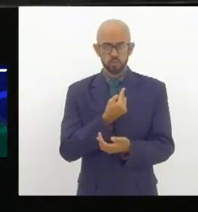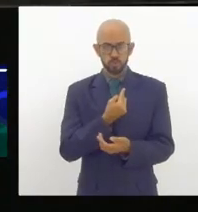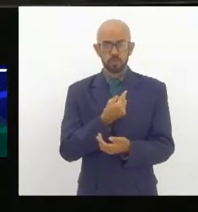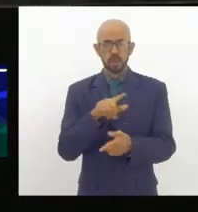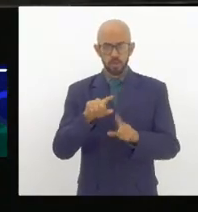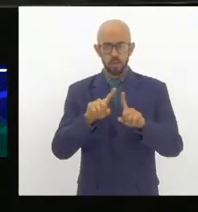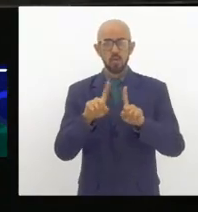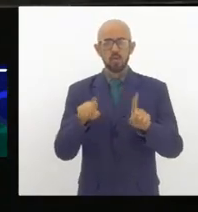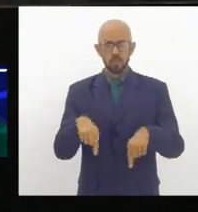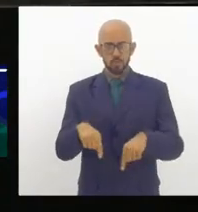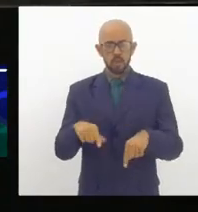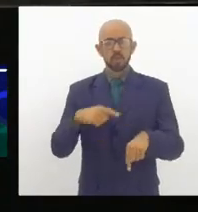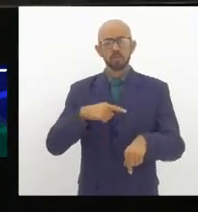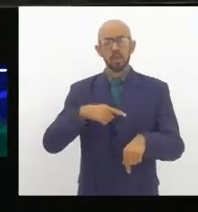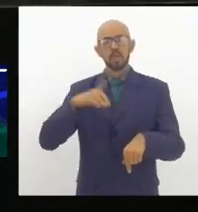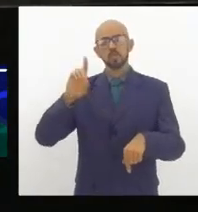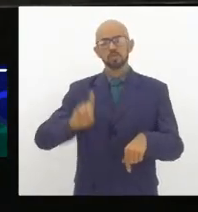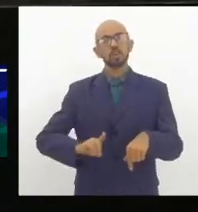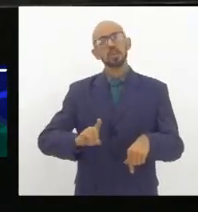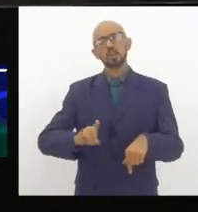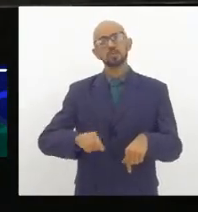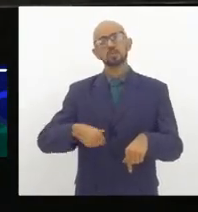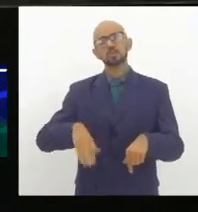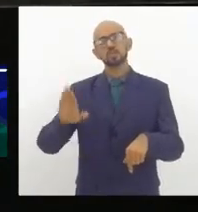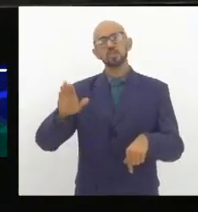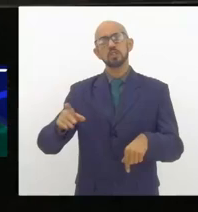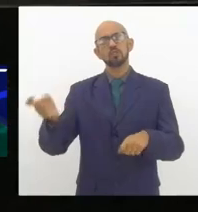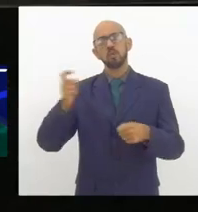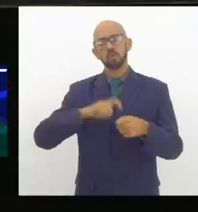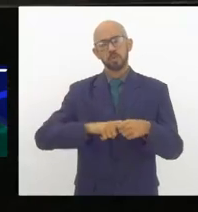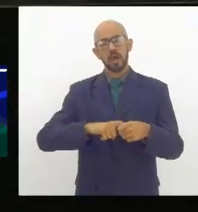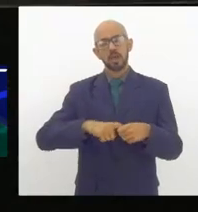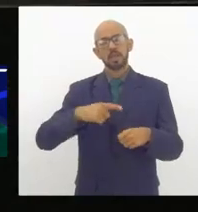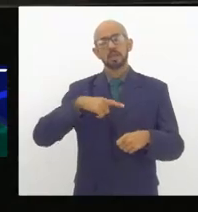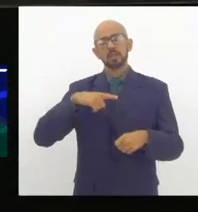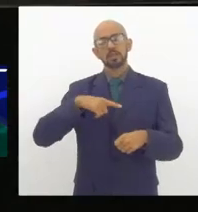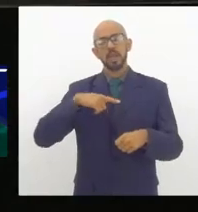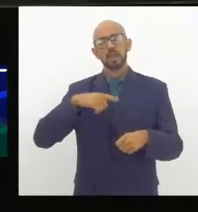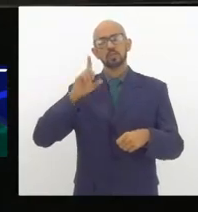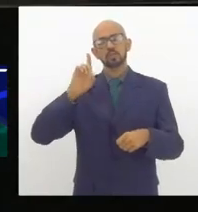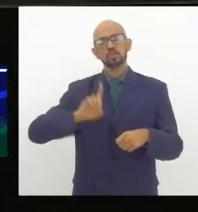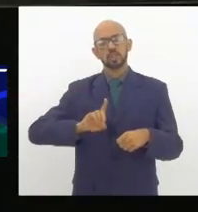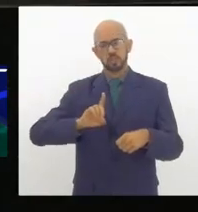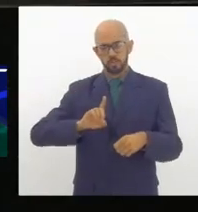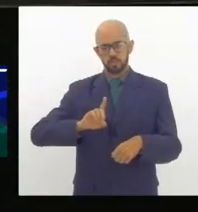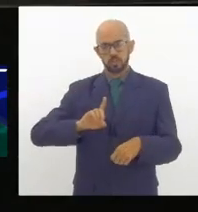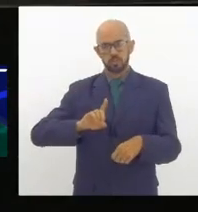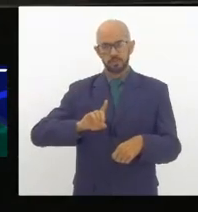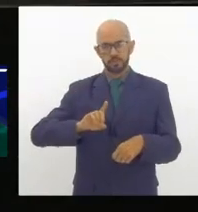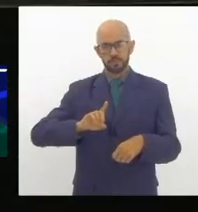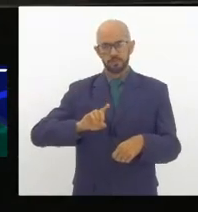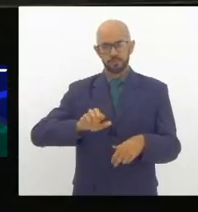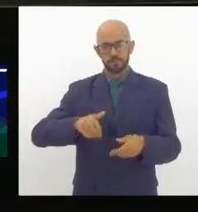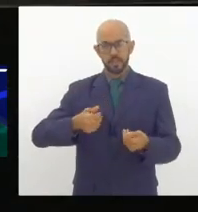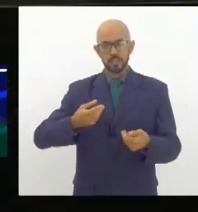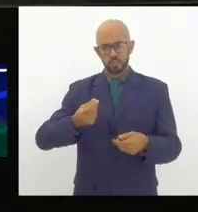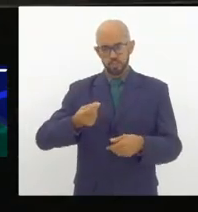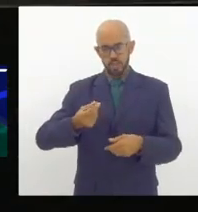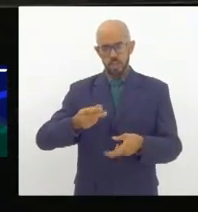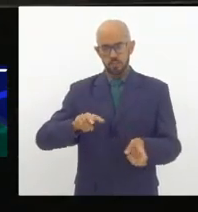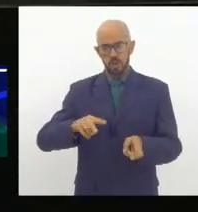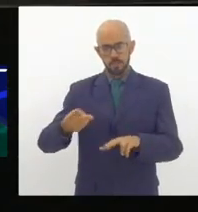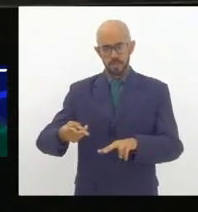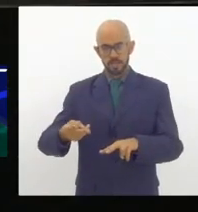trabalhador possa ter o direito de ele ver que ele possa ter um plano dele para levar ele para o local de trabalho então esse recurso repassado